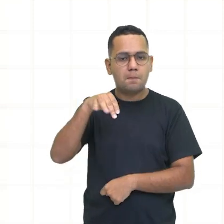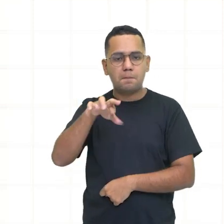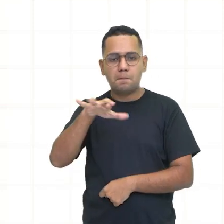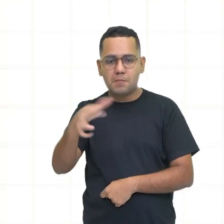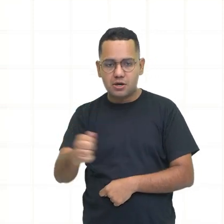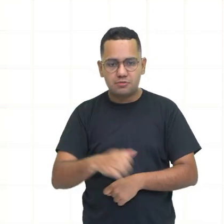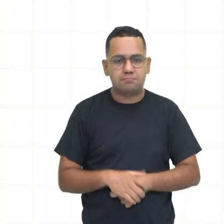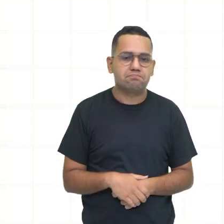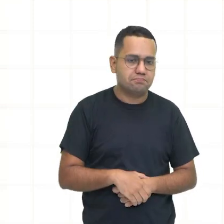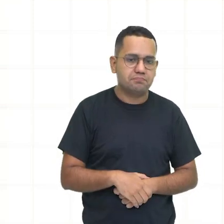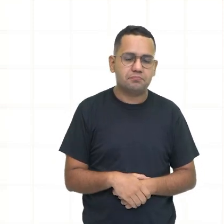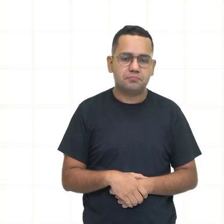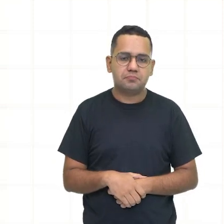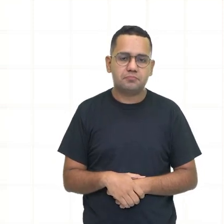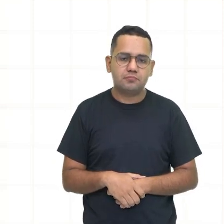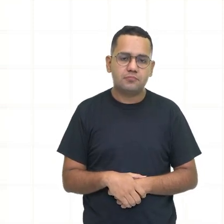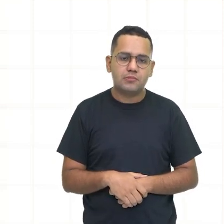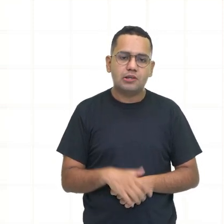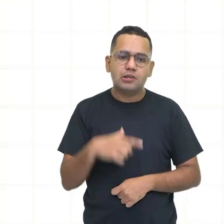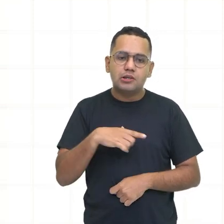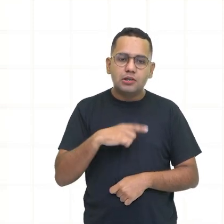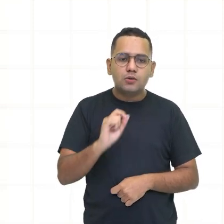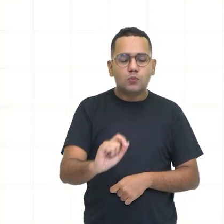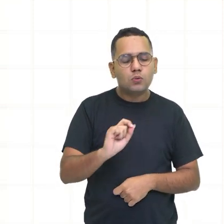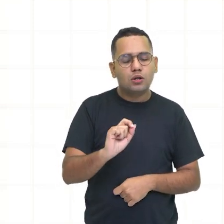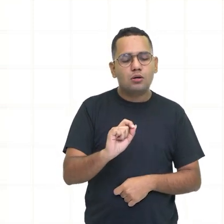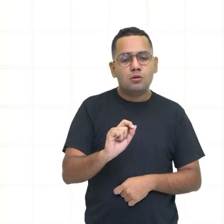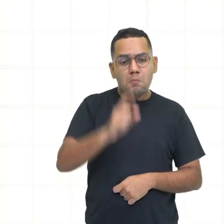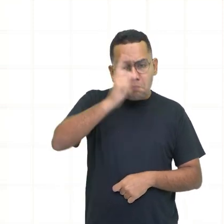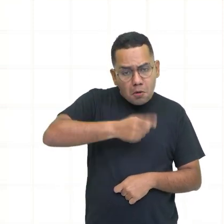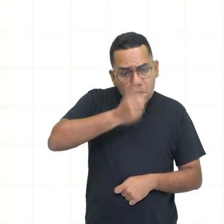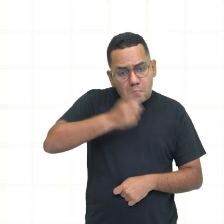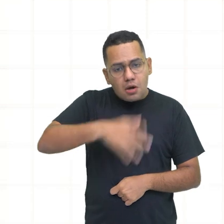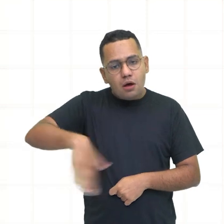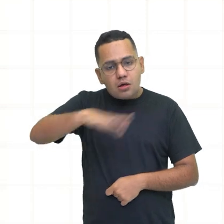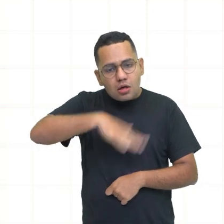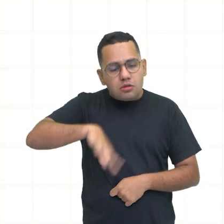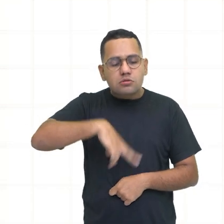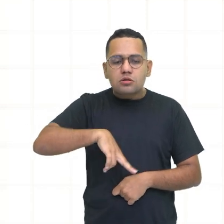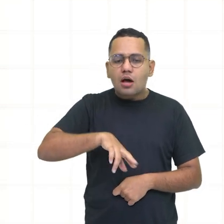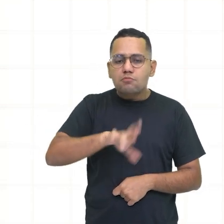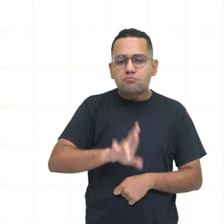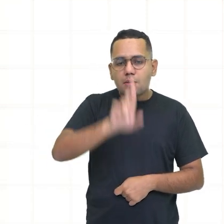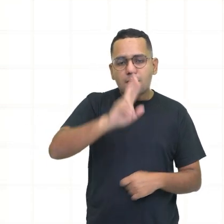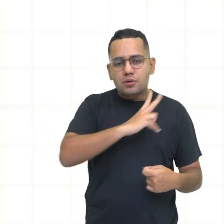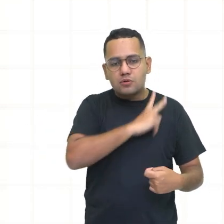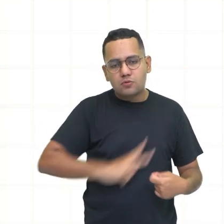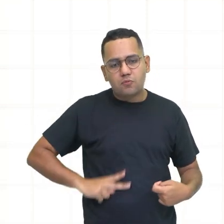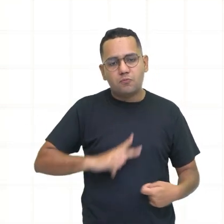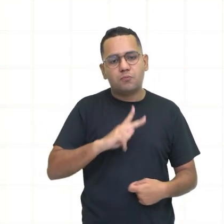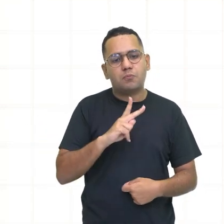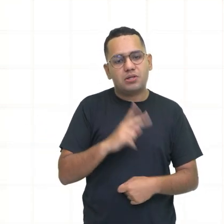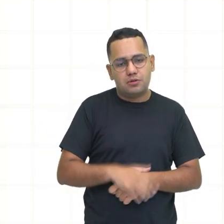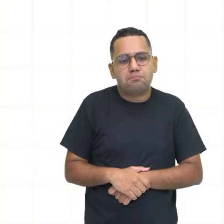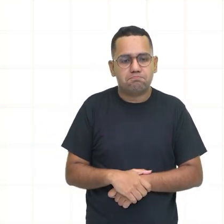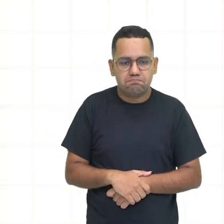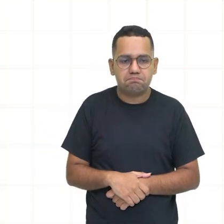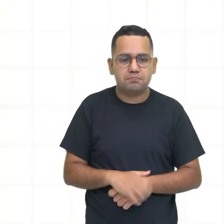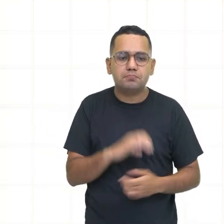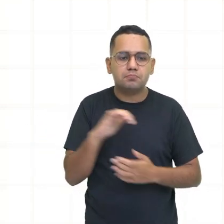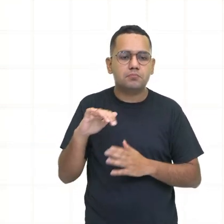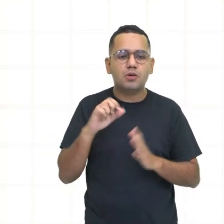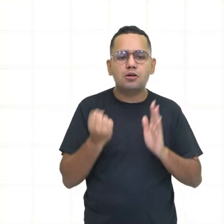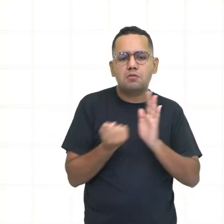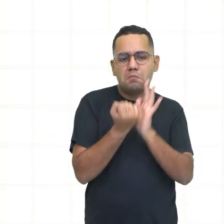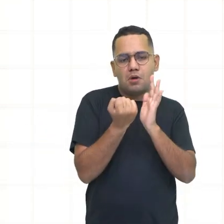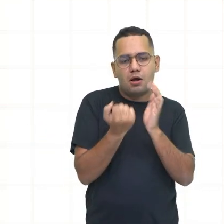mais autoritário sob a administração de Floriano Peixoto. E qual vai ser o impacto político da